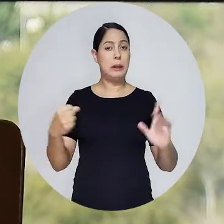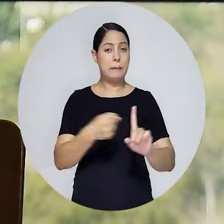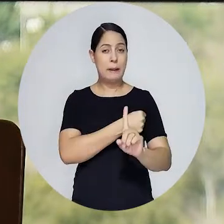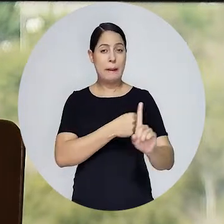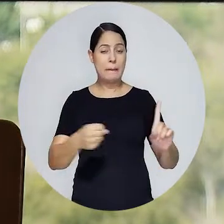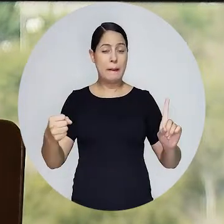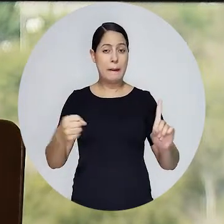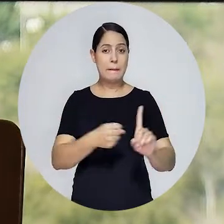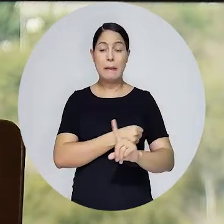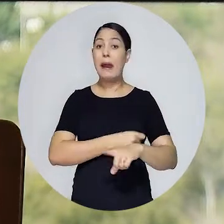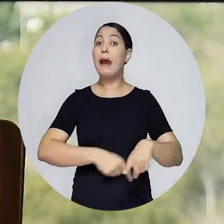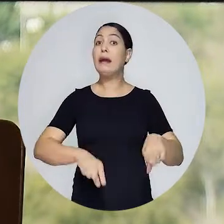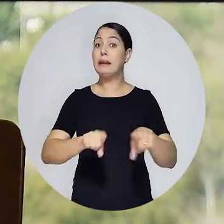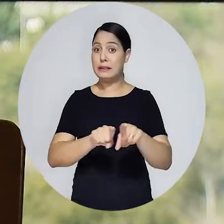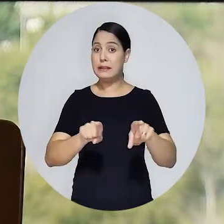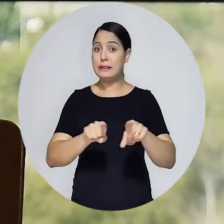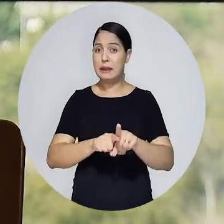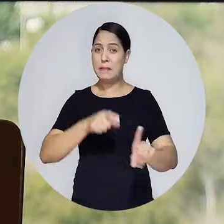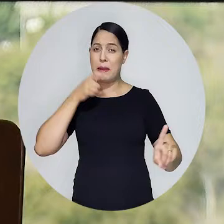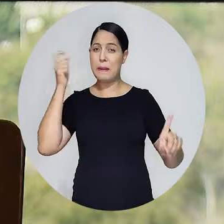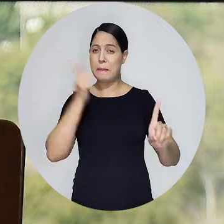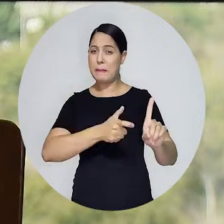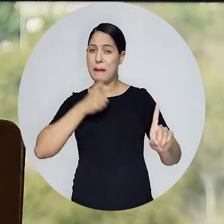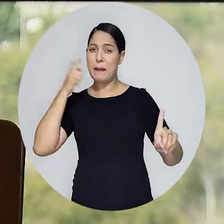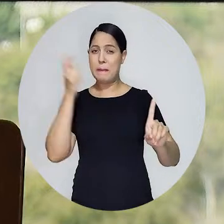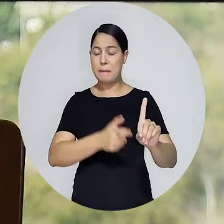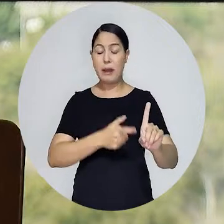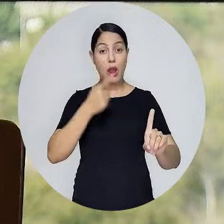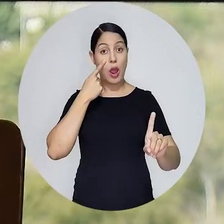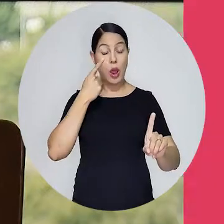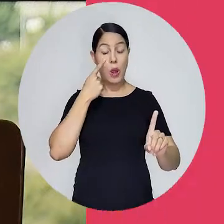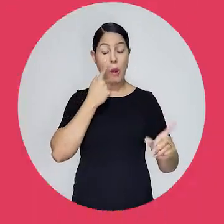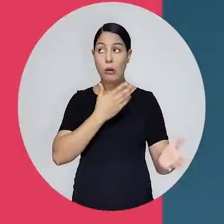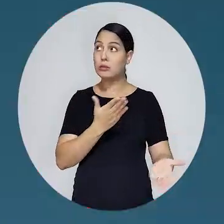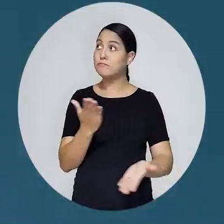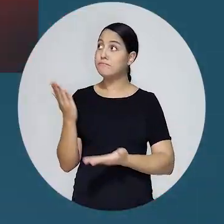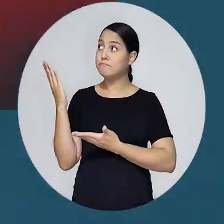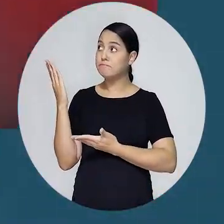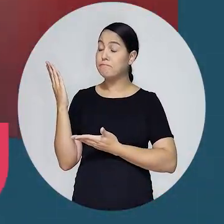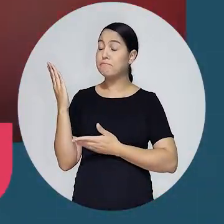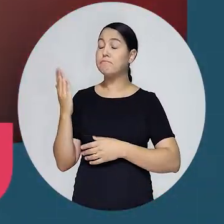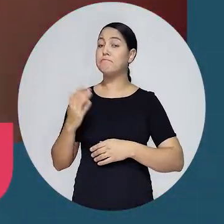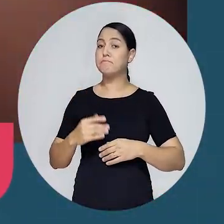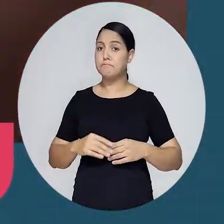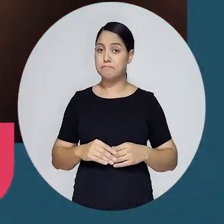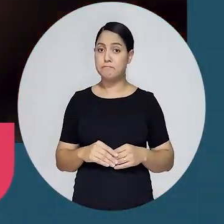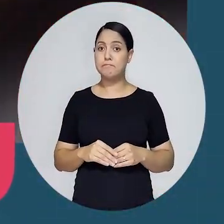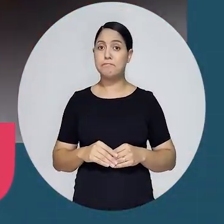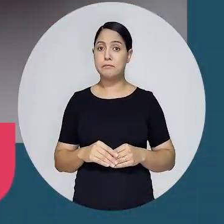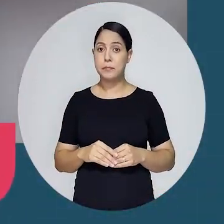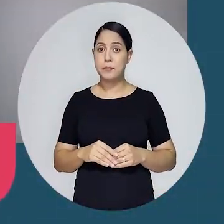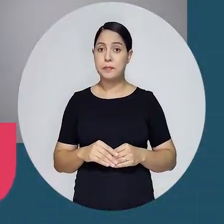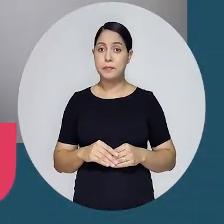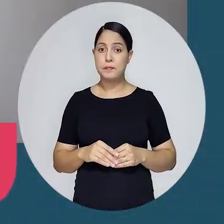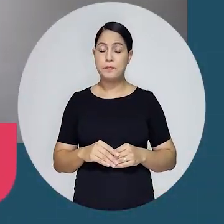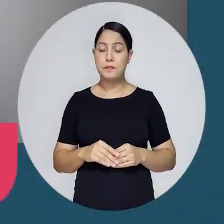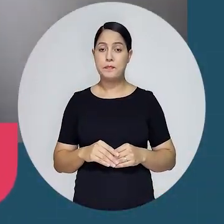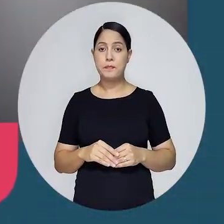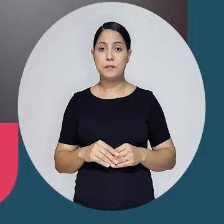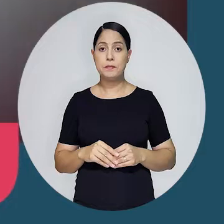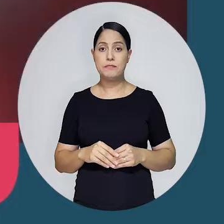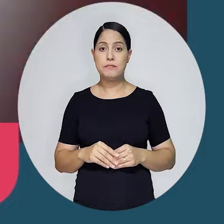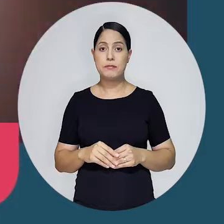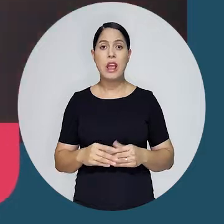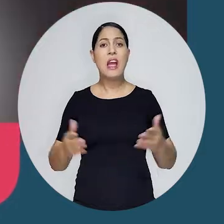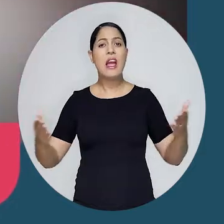de suas funções. As imagens gravadas por populares impressionam. Ei, encaminha o doutor para a delegacia também. Aqui,